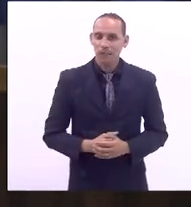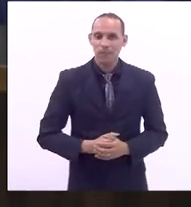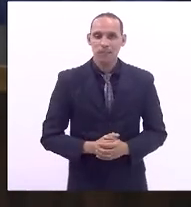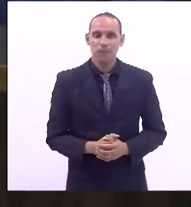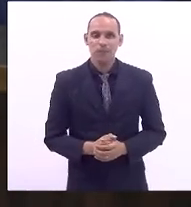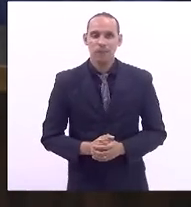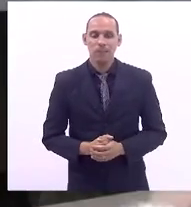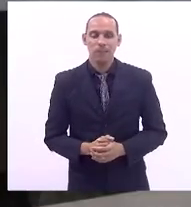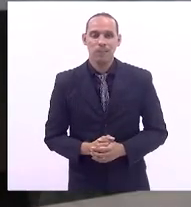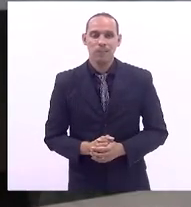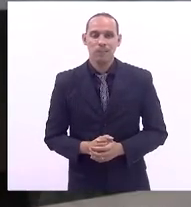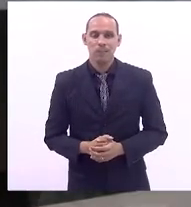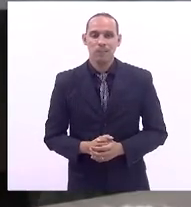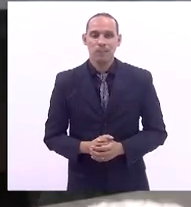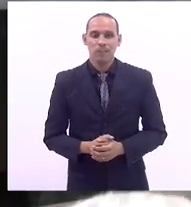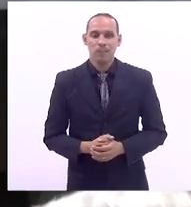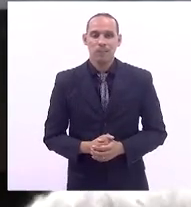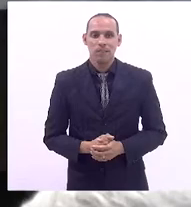de